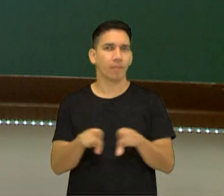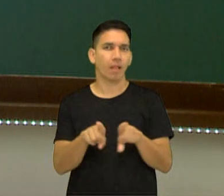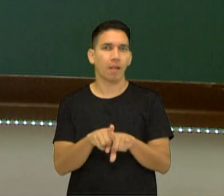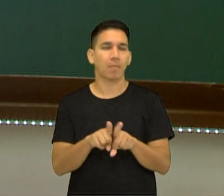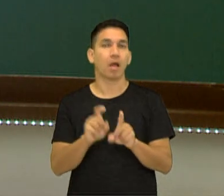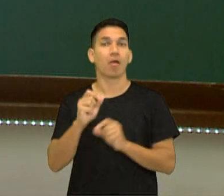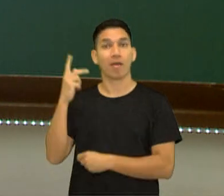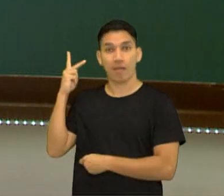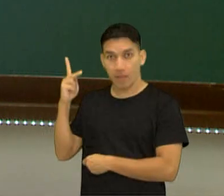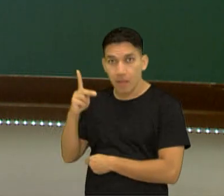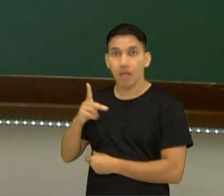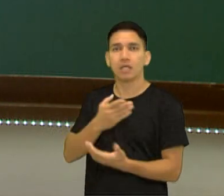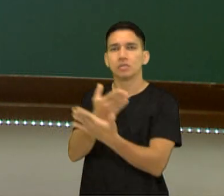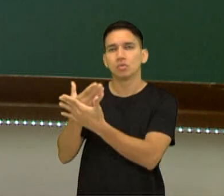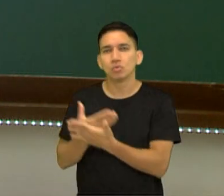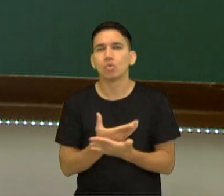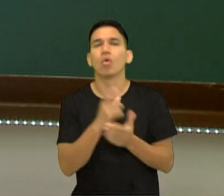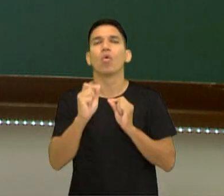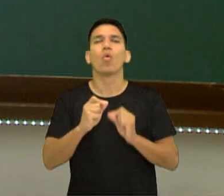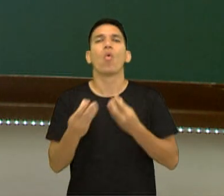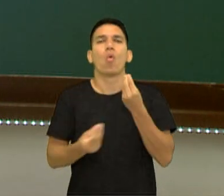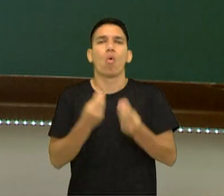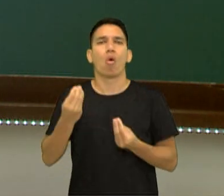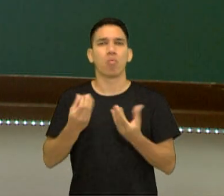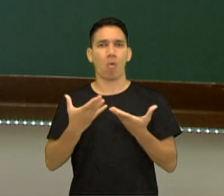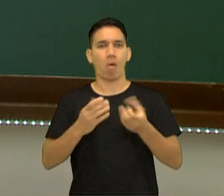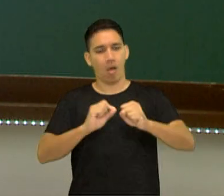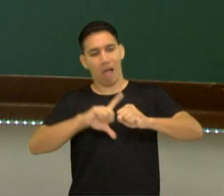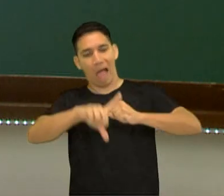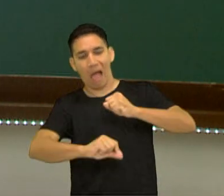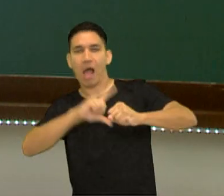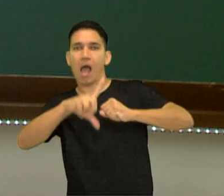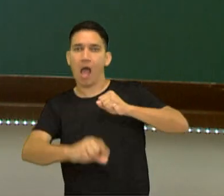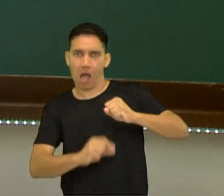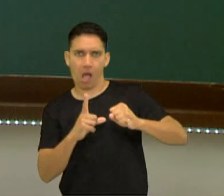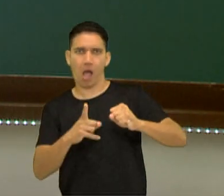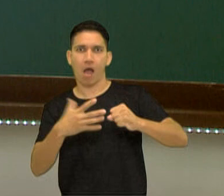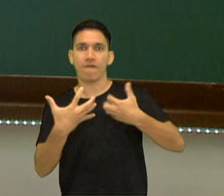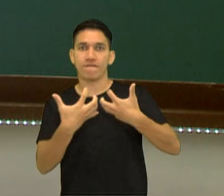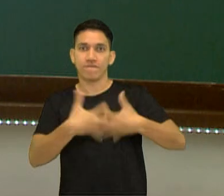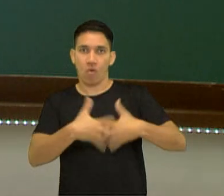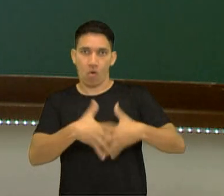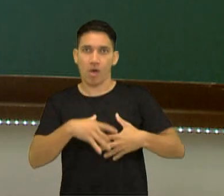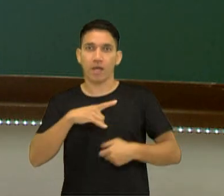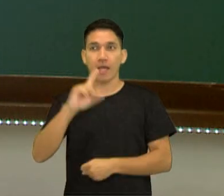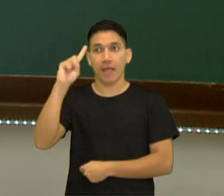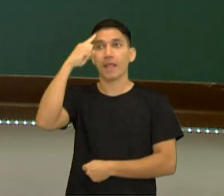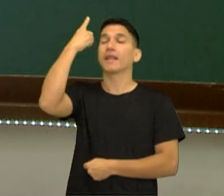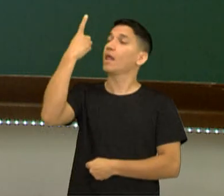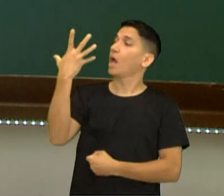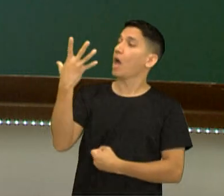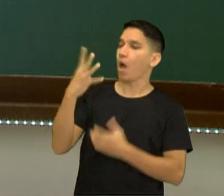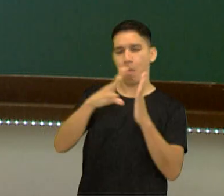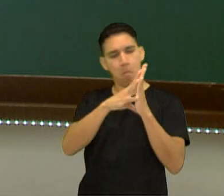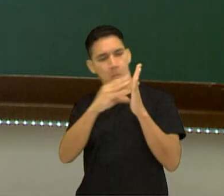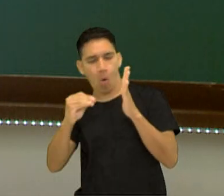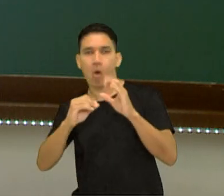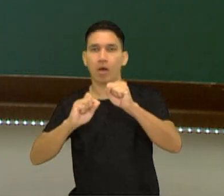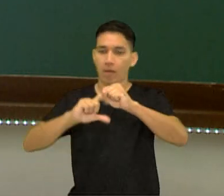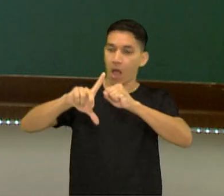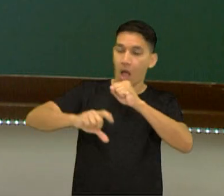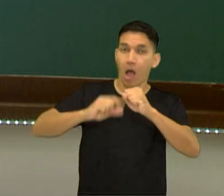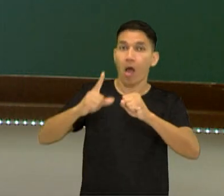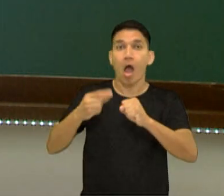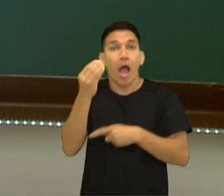o Rutherford, estudando aí o comportamento do átomo, teve uma ideia de modelo atômico que começou com esse experimento aqui, ó.